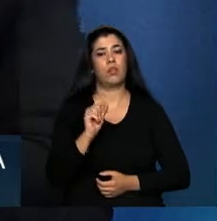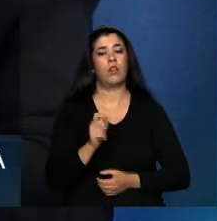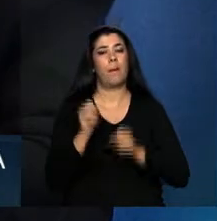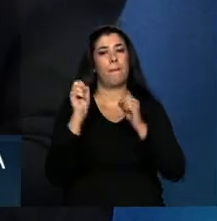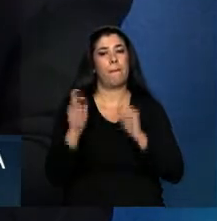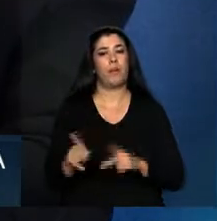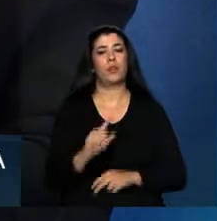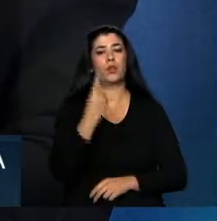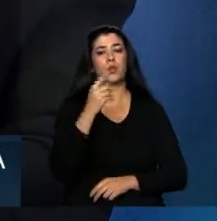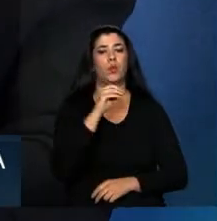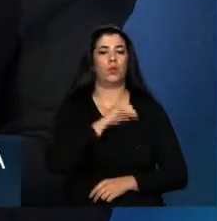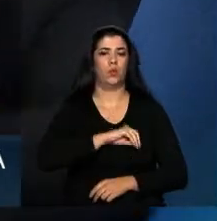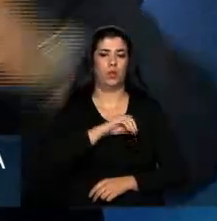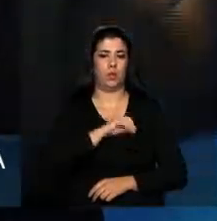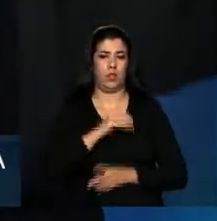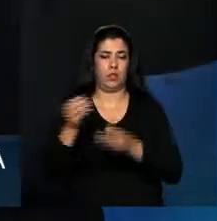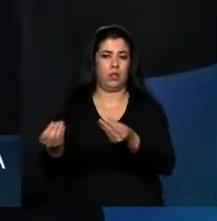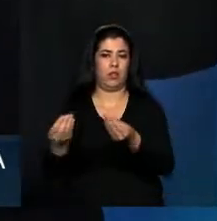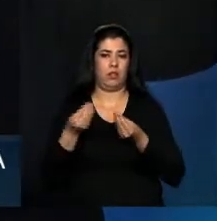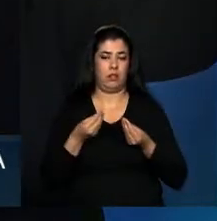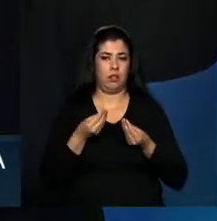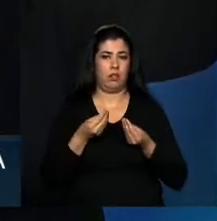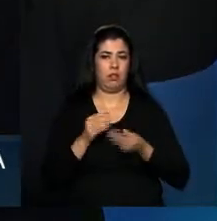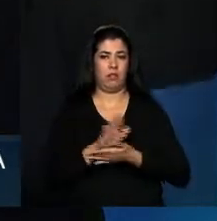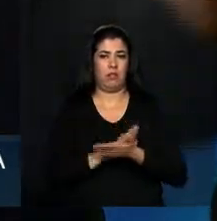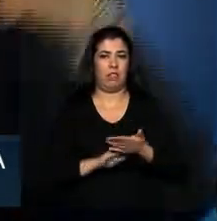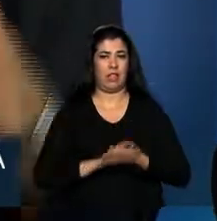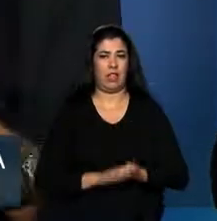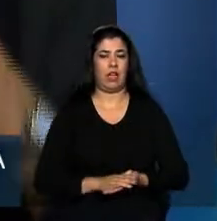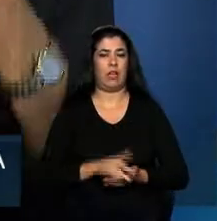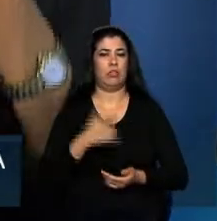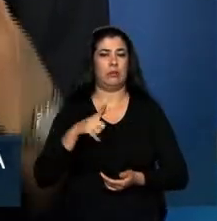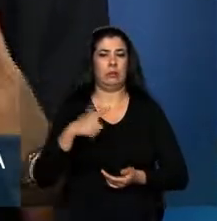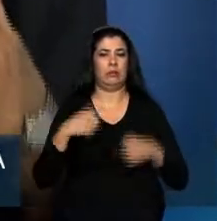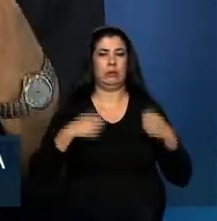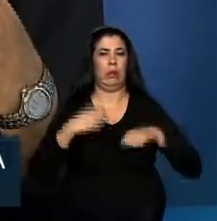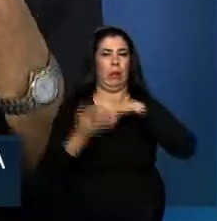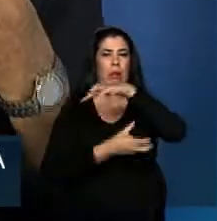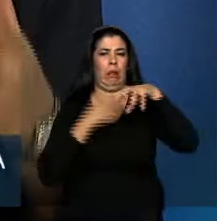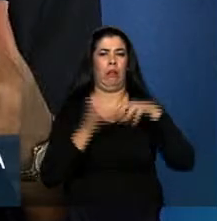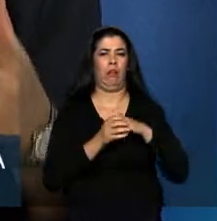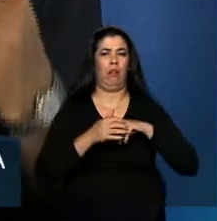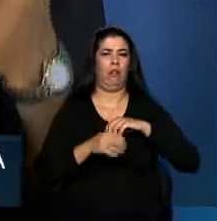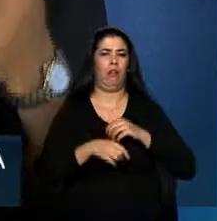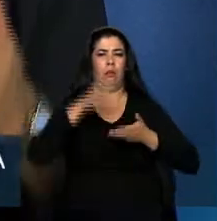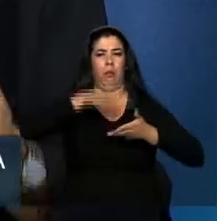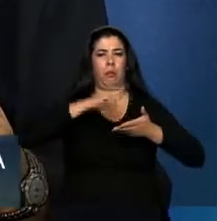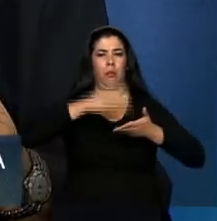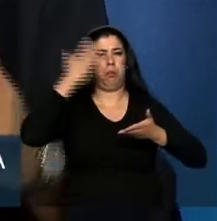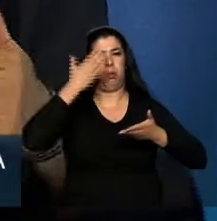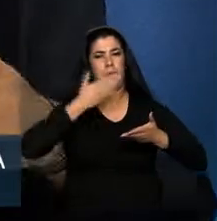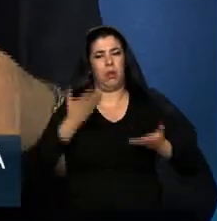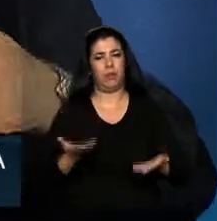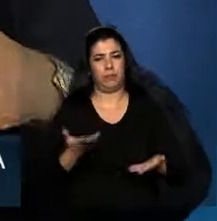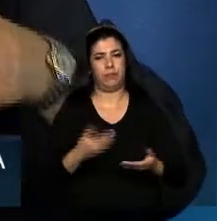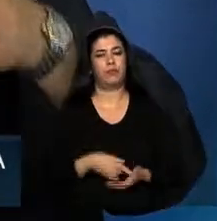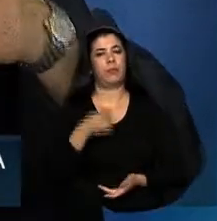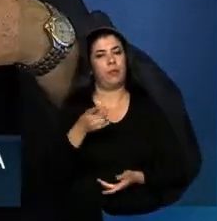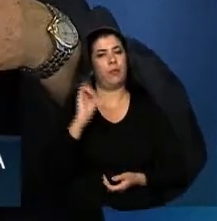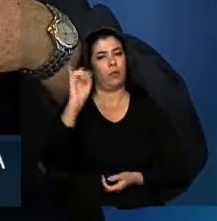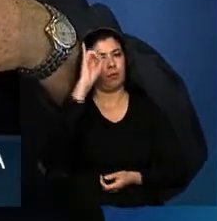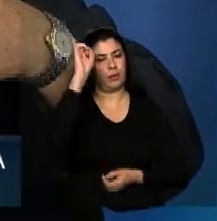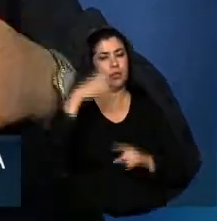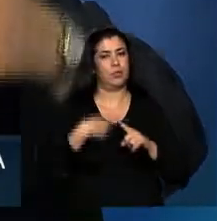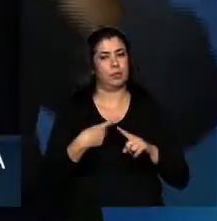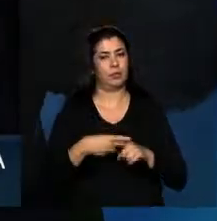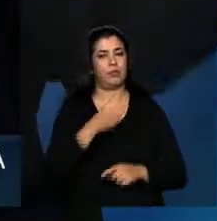né, concedida sem o saco de documento. Então, essa é uma medida importante anunciada que